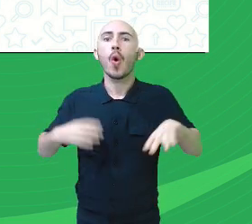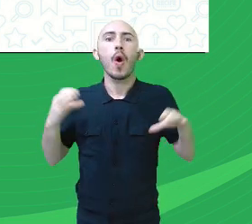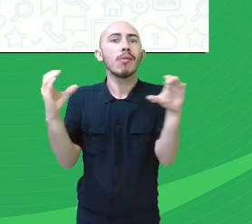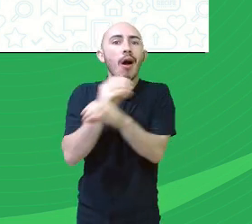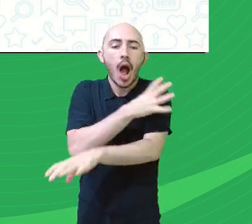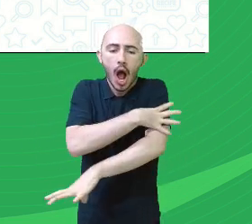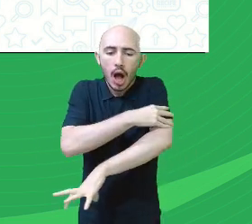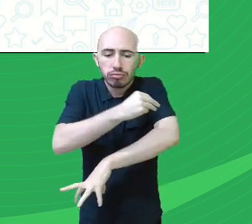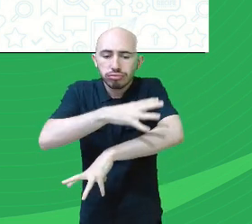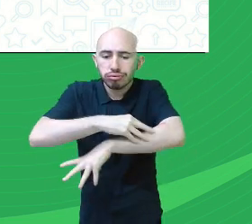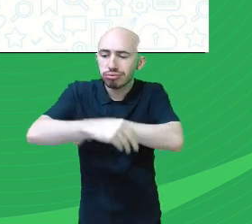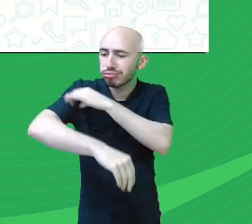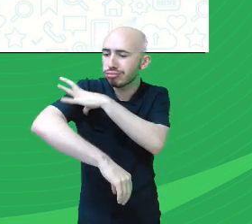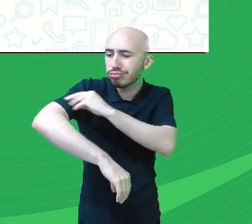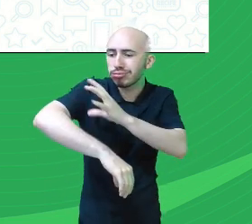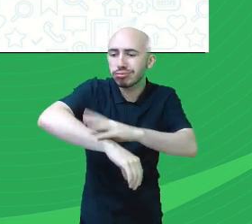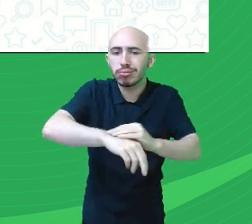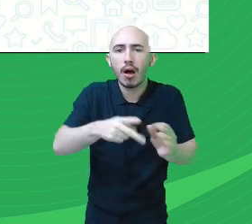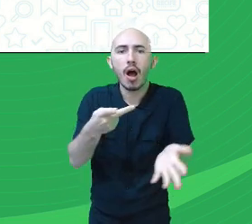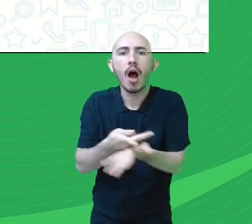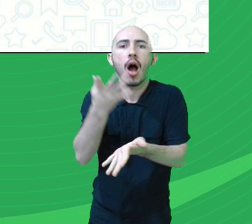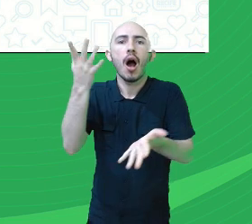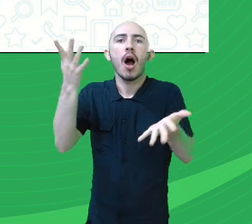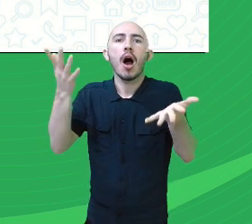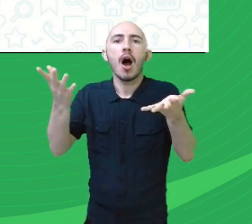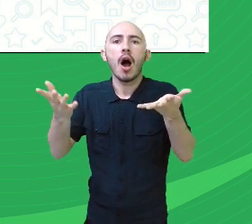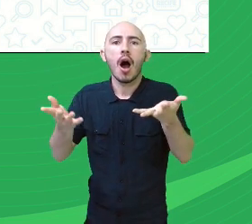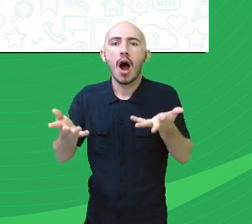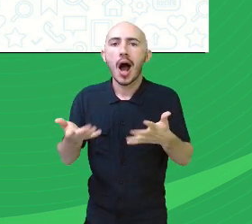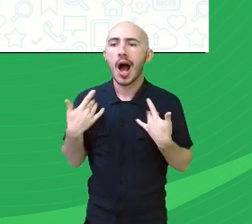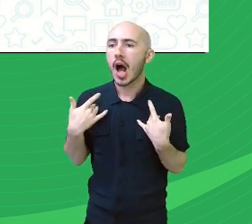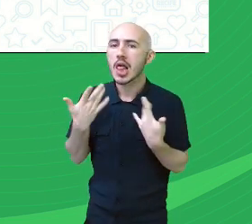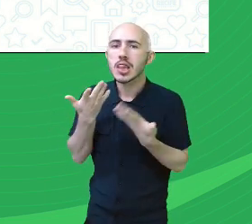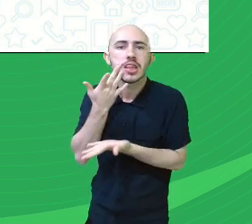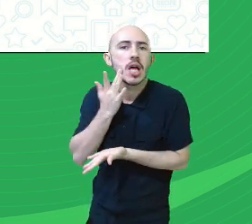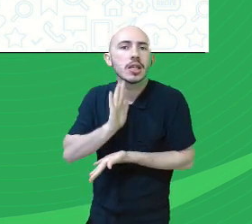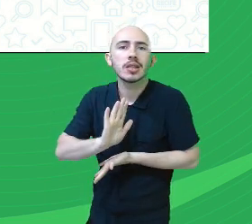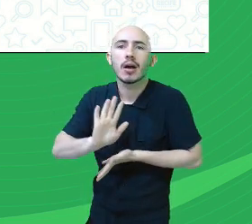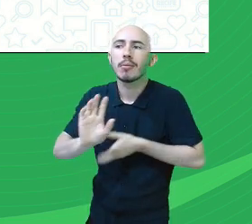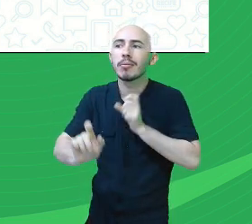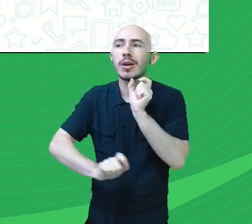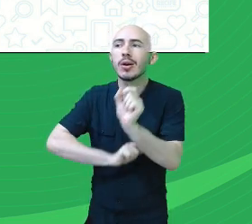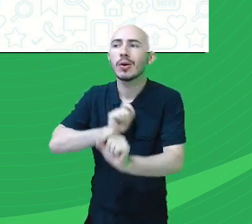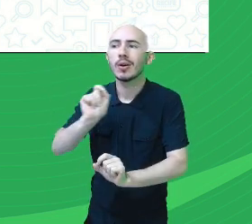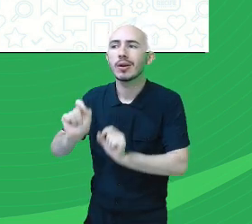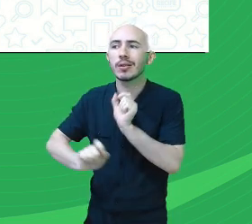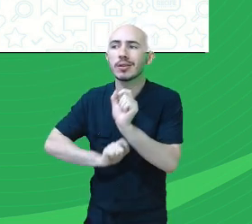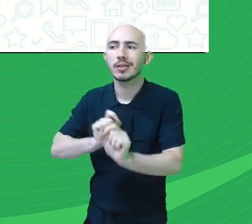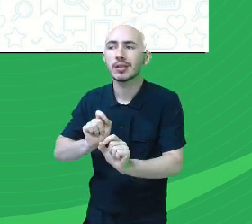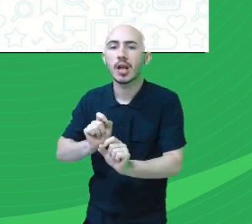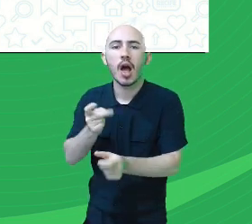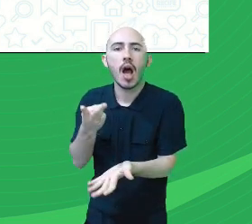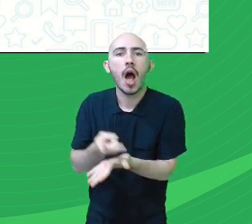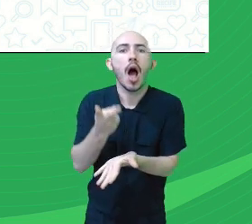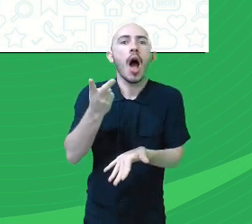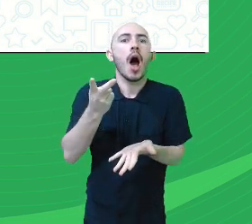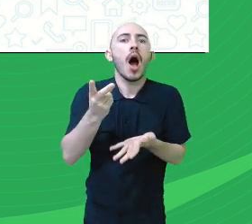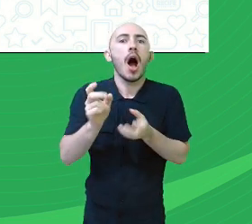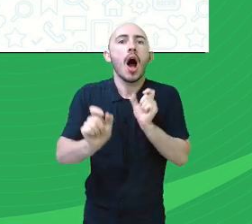corpo. E de repente, quando menos se espera, o que